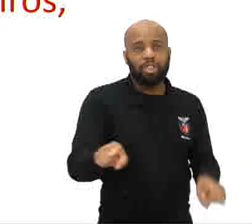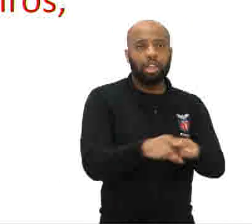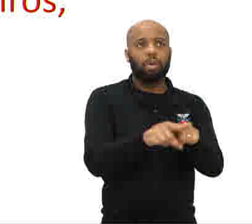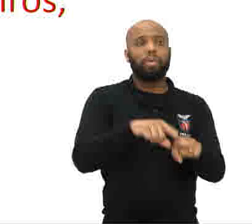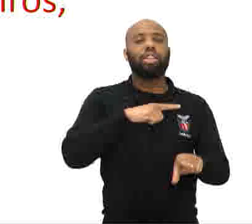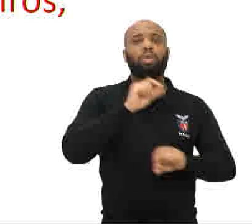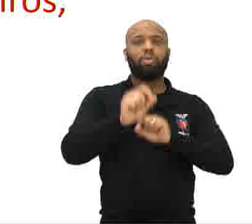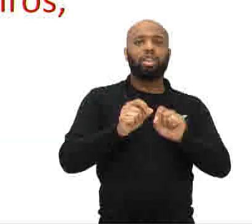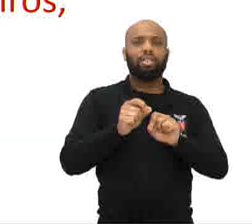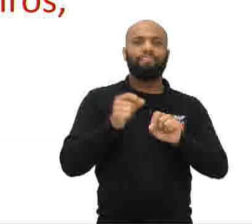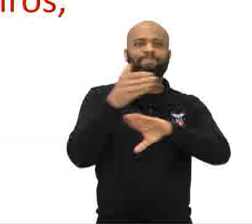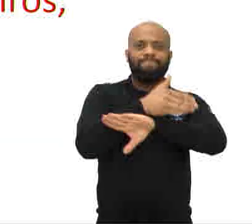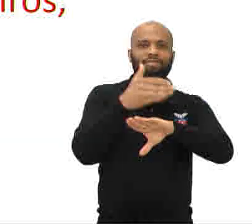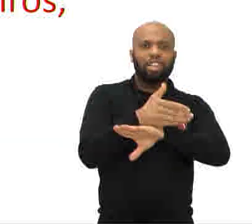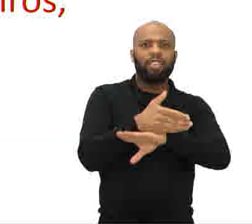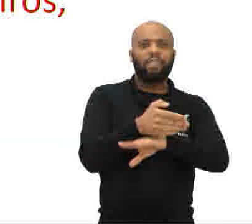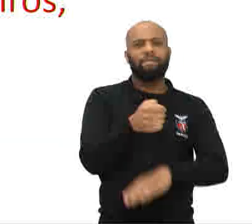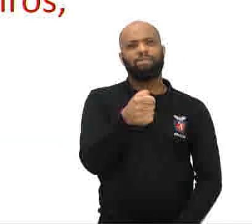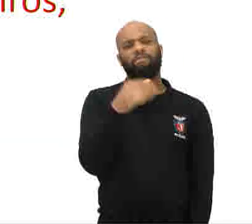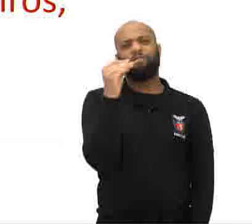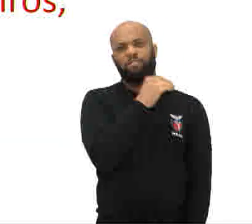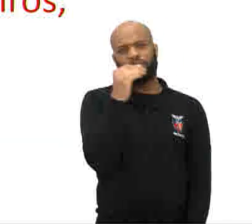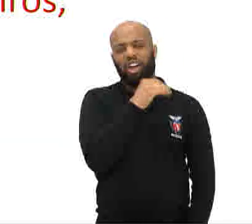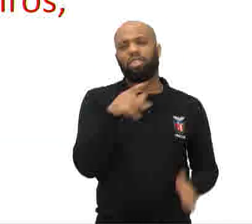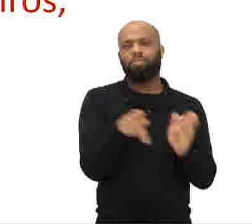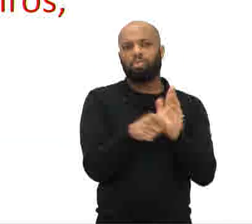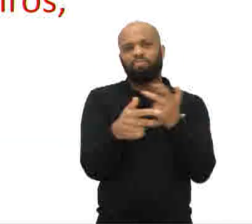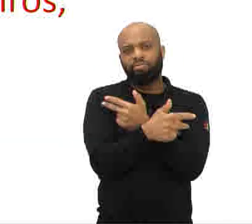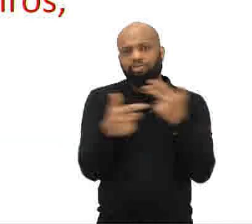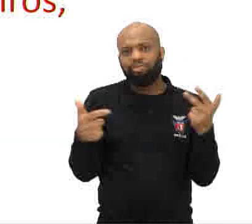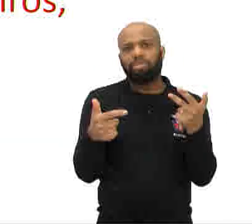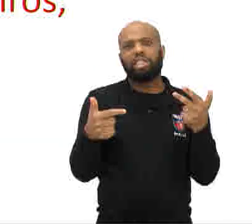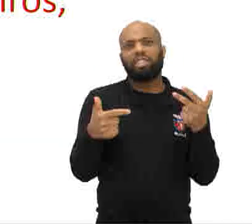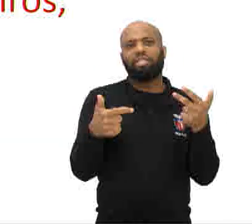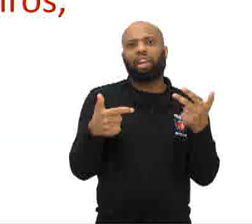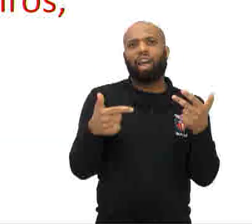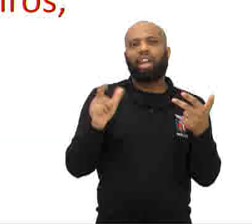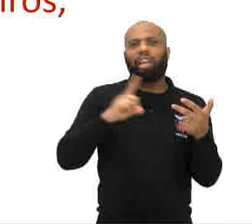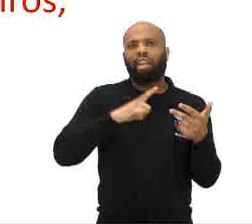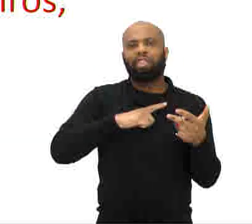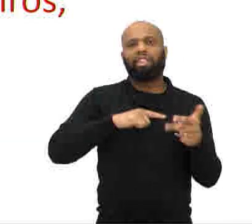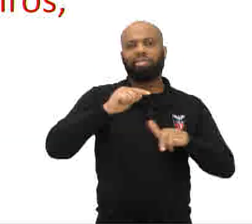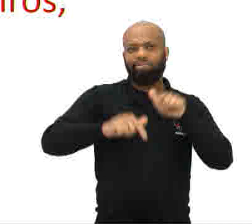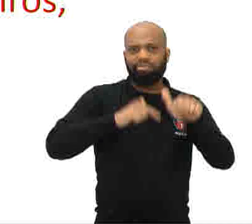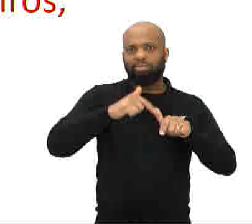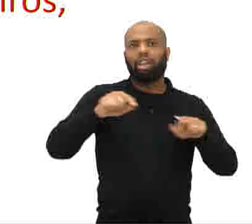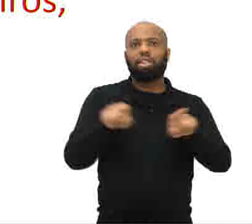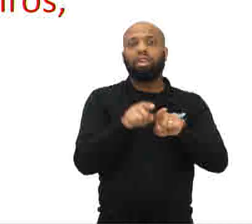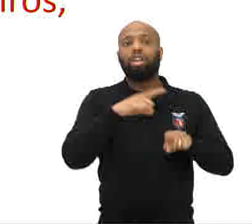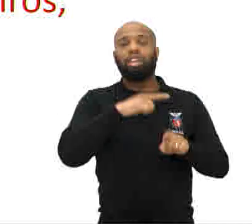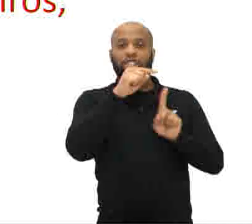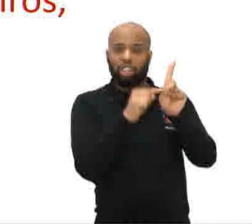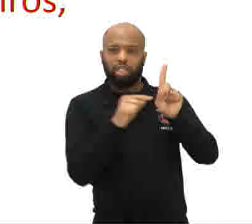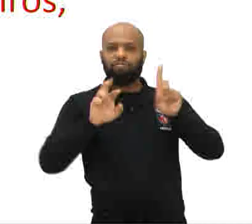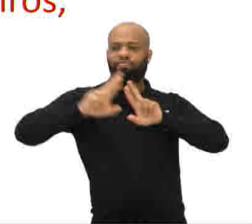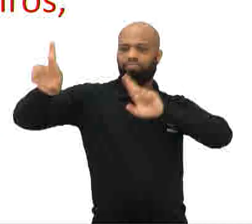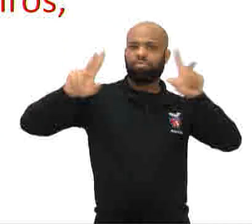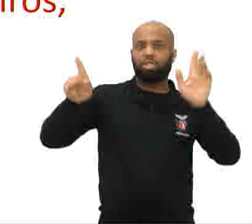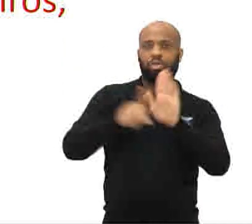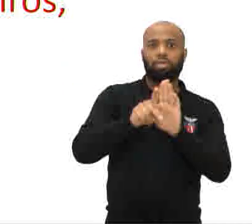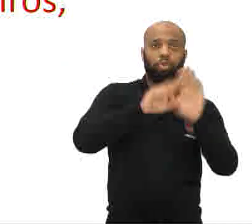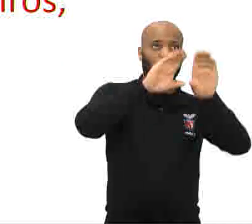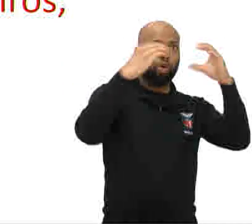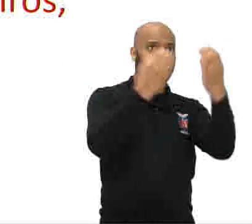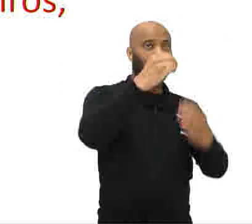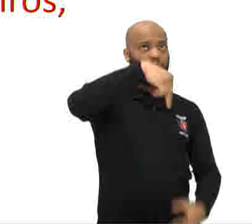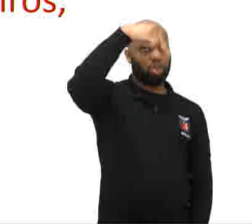têm acesso precário a serviços, então são características semelhantes ali. Existem diferentes tipos de comunidade no norte,